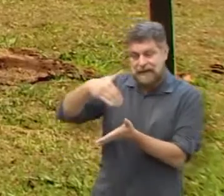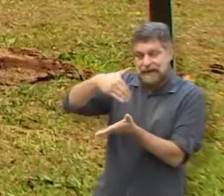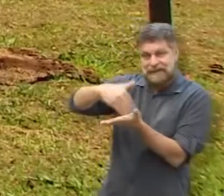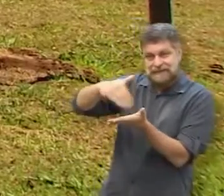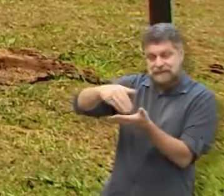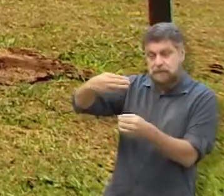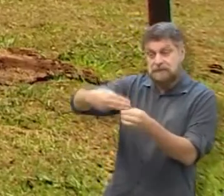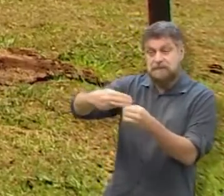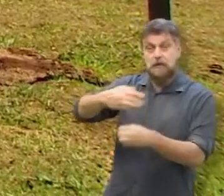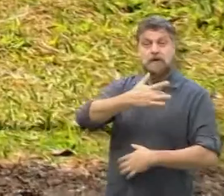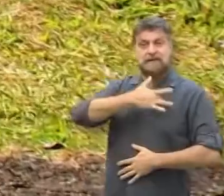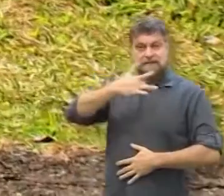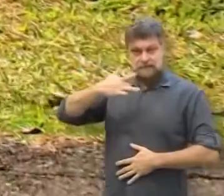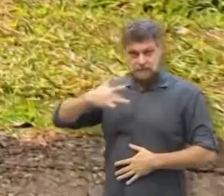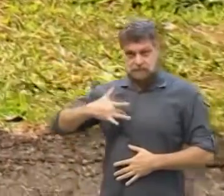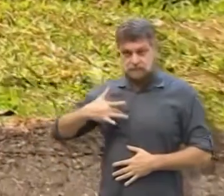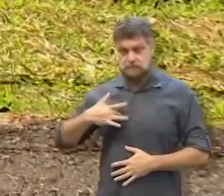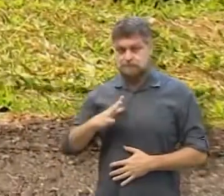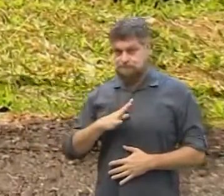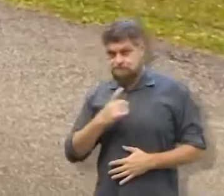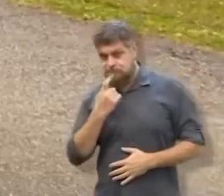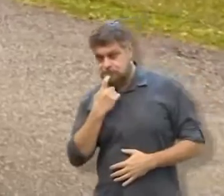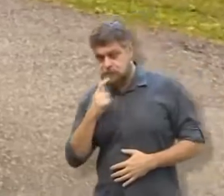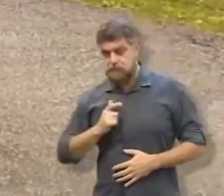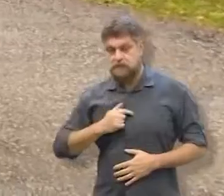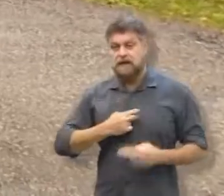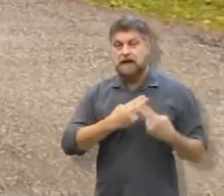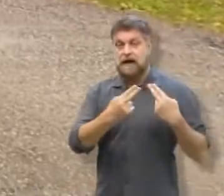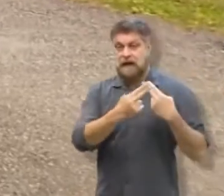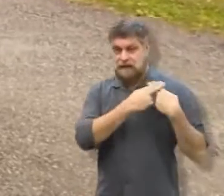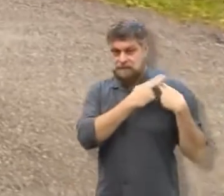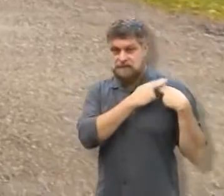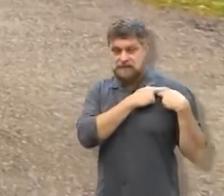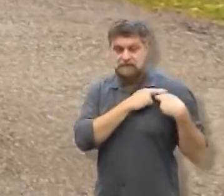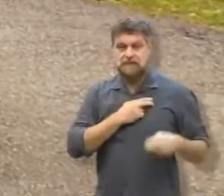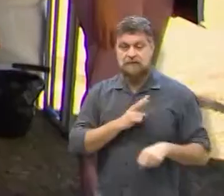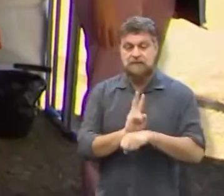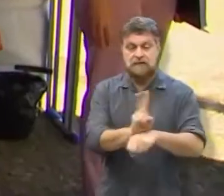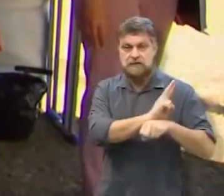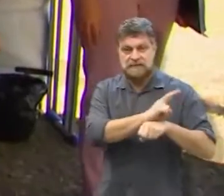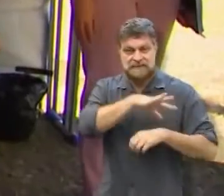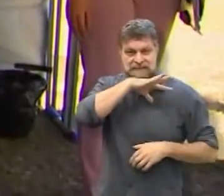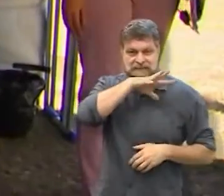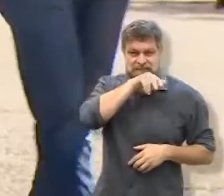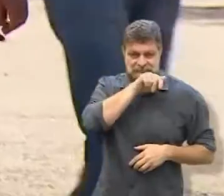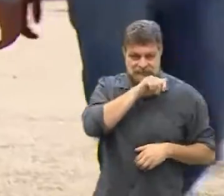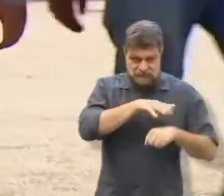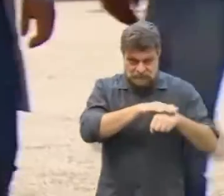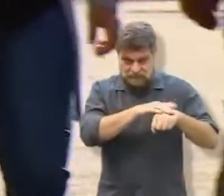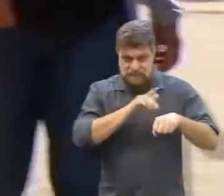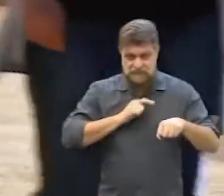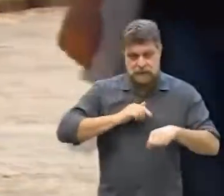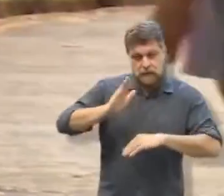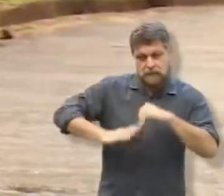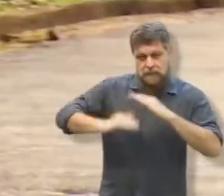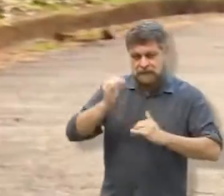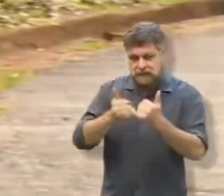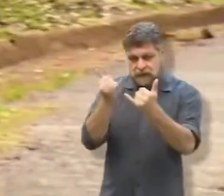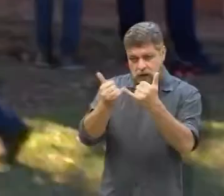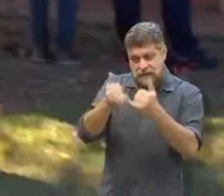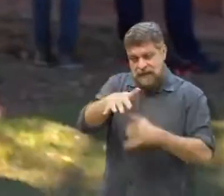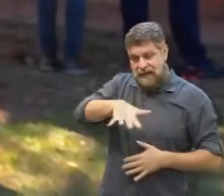A Secretaria Municipal de Saúde de Campinas, por meio da Vigilância de Zoonoses e a Defesa Civil, realizaram um